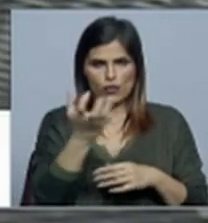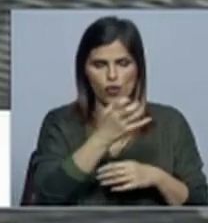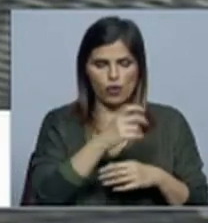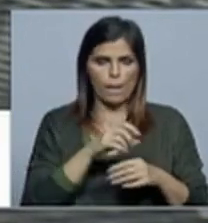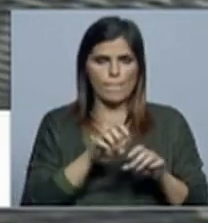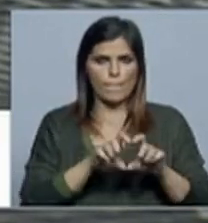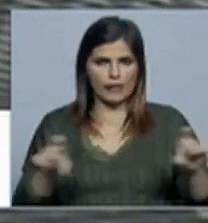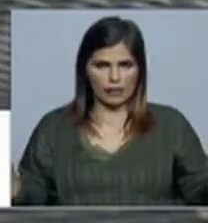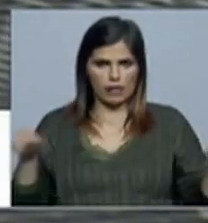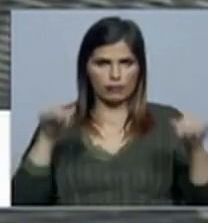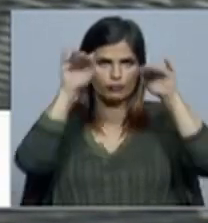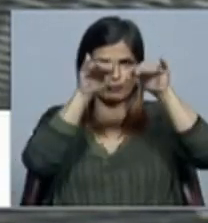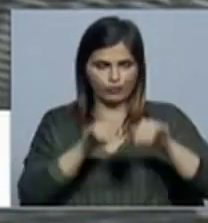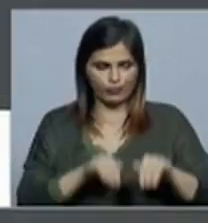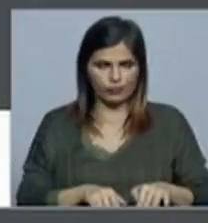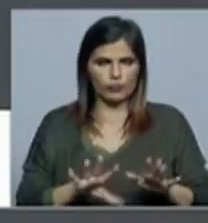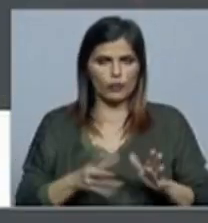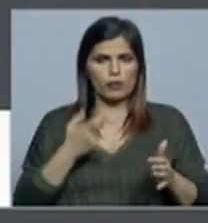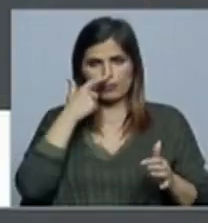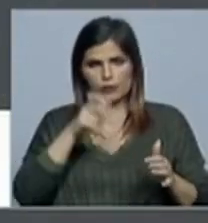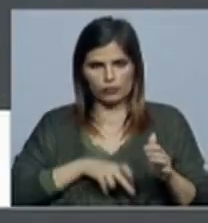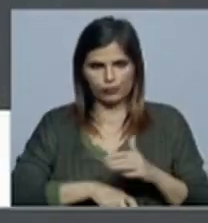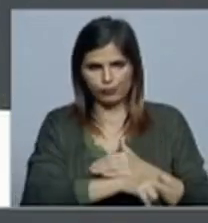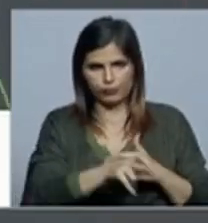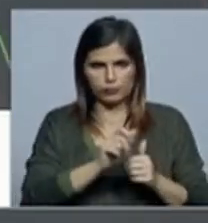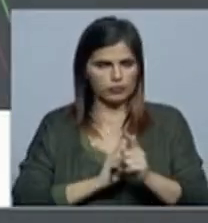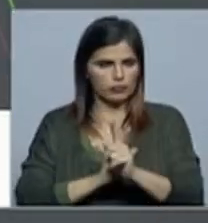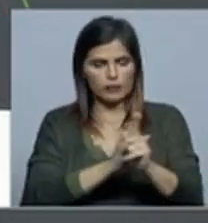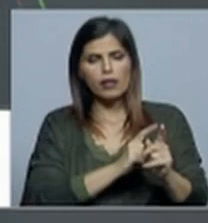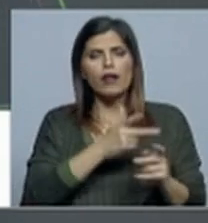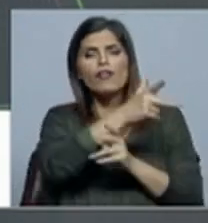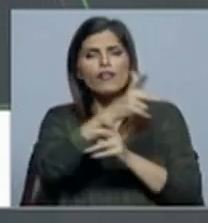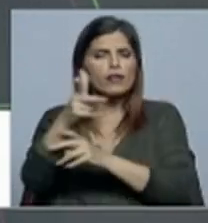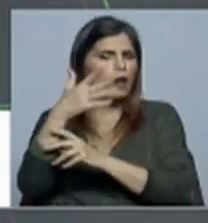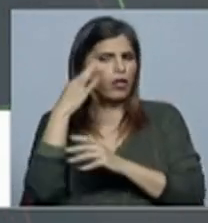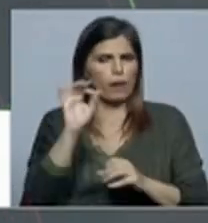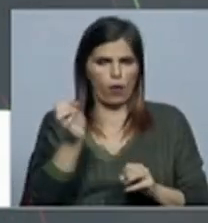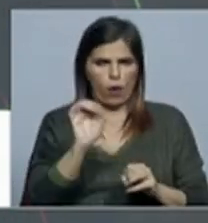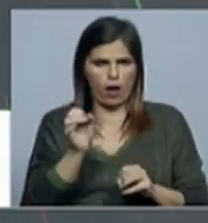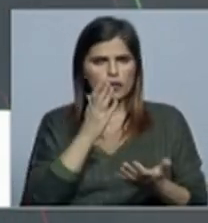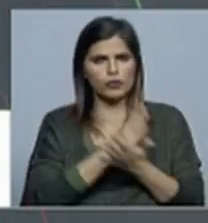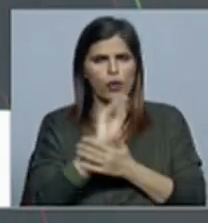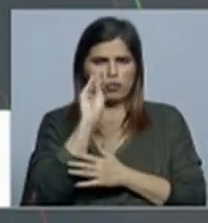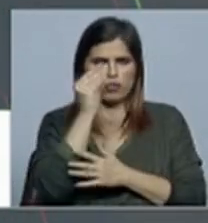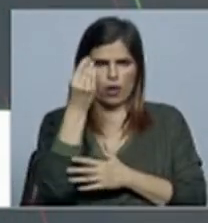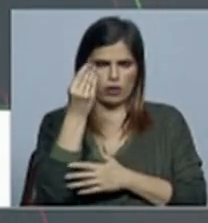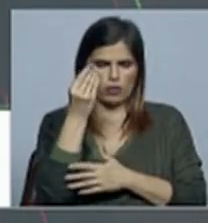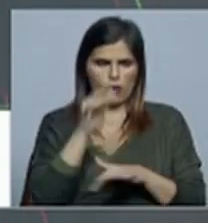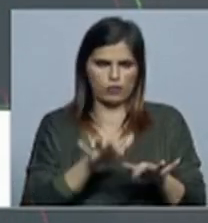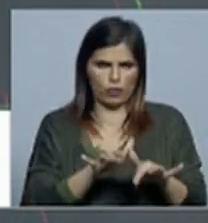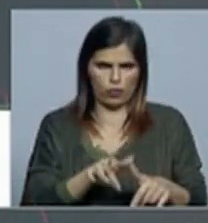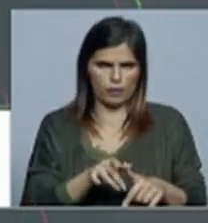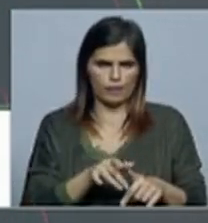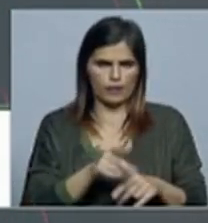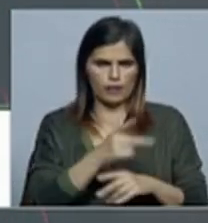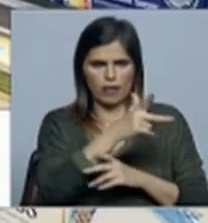prateleiras. Quando o cliente entra na loja, passa a ser seguido, mas não é filmado no sentido tradicional, é apenas um boneco para o computador. A